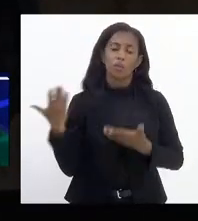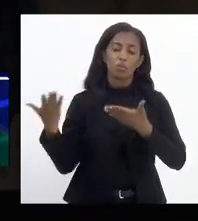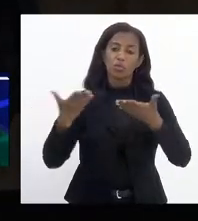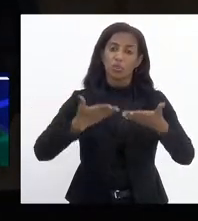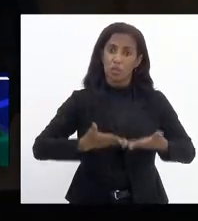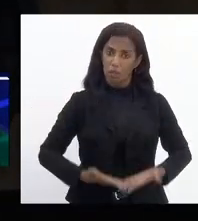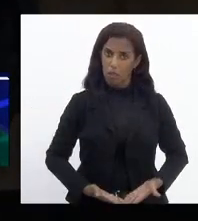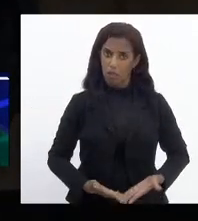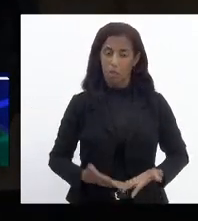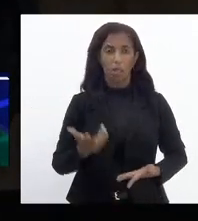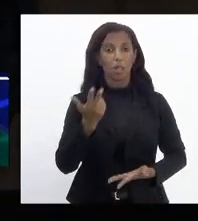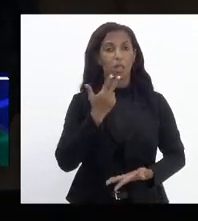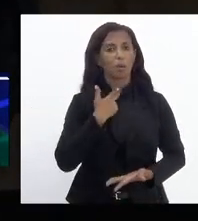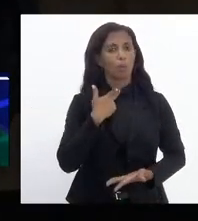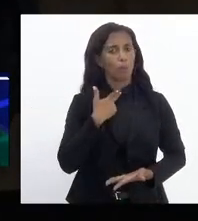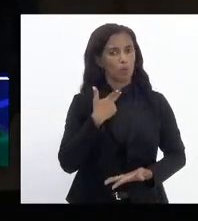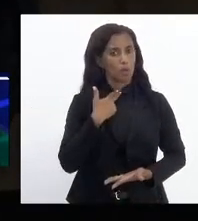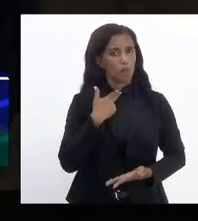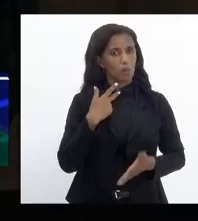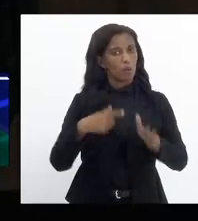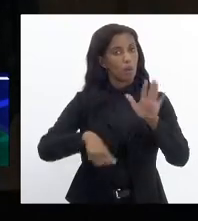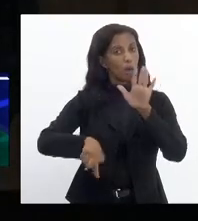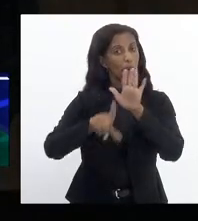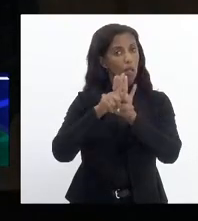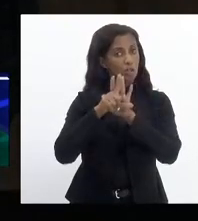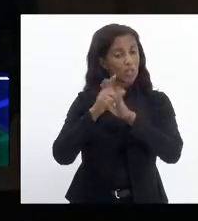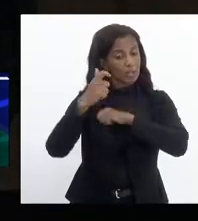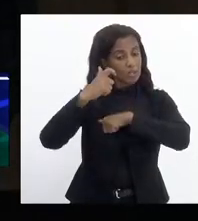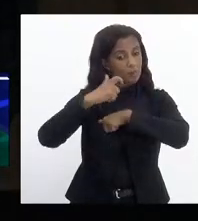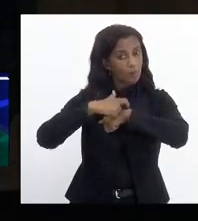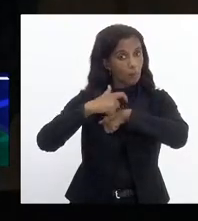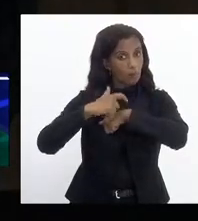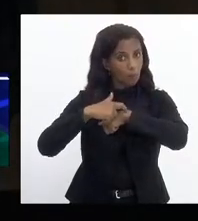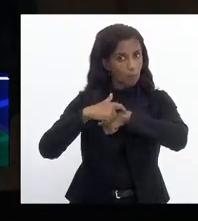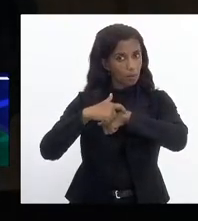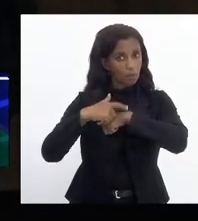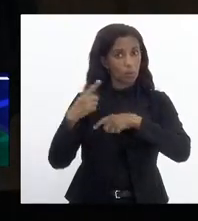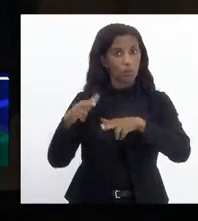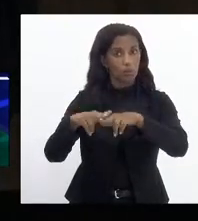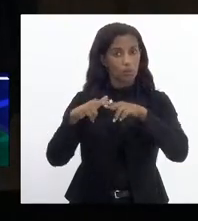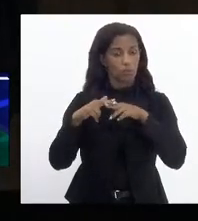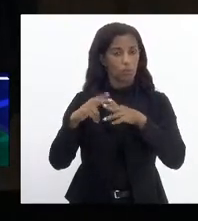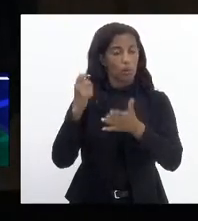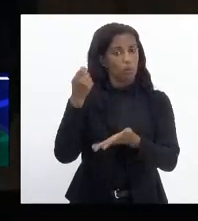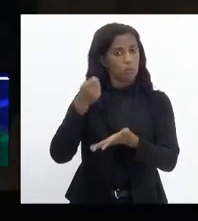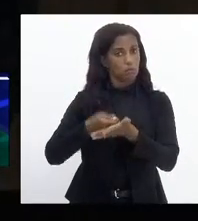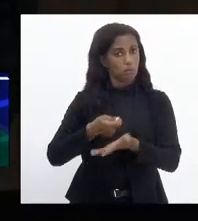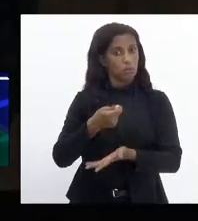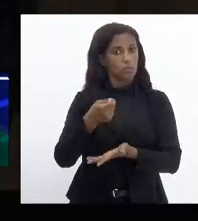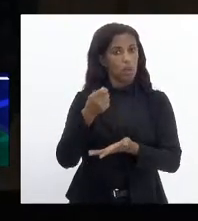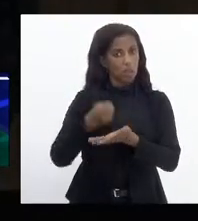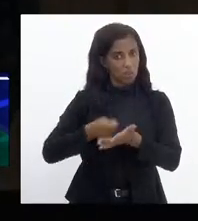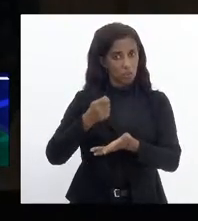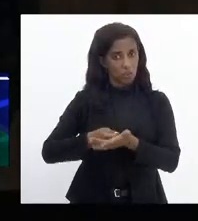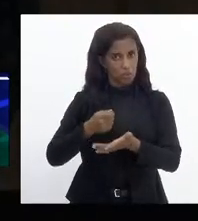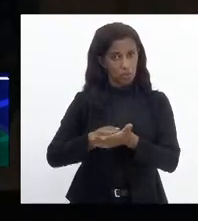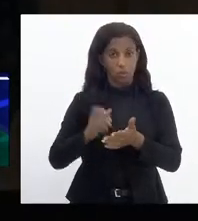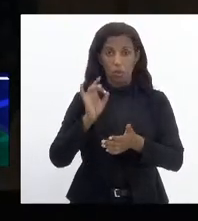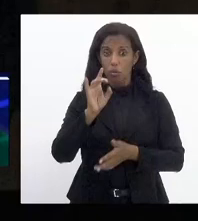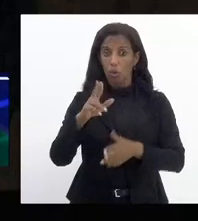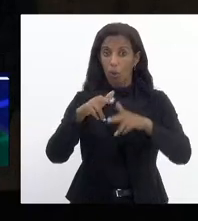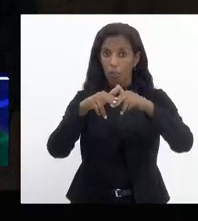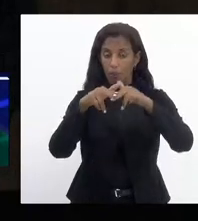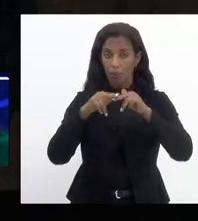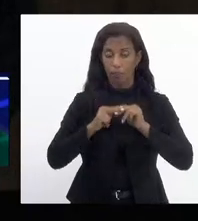não podemos legislar sobre isenção neste momento por conta do regime. Por esta razão, senhor presidente, e apenas por